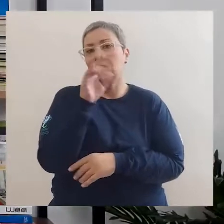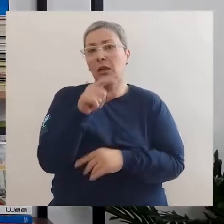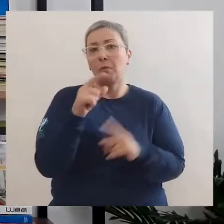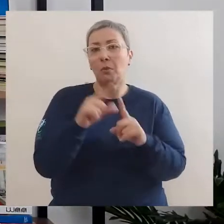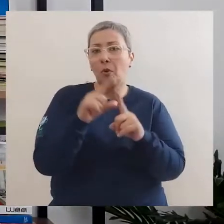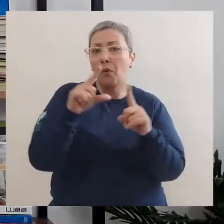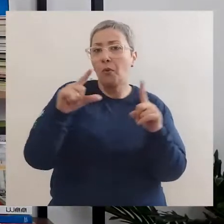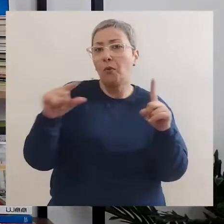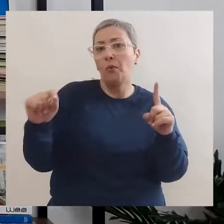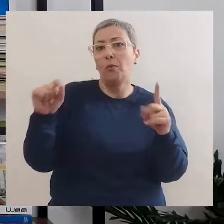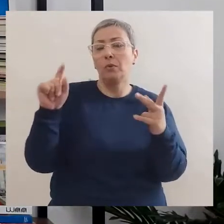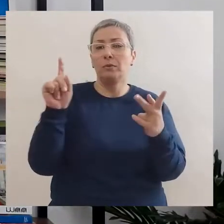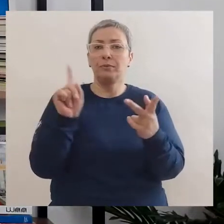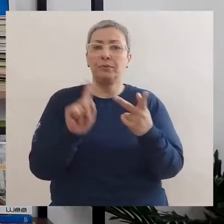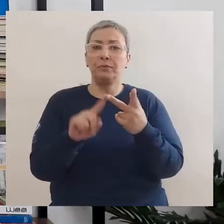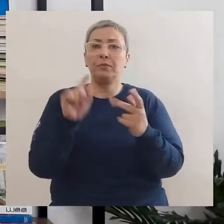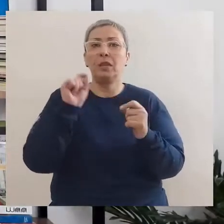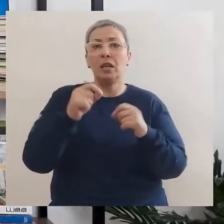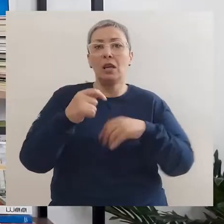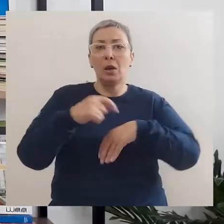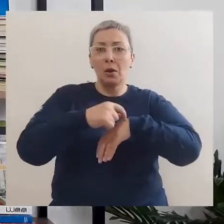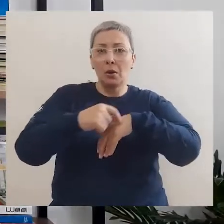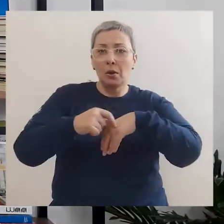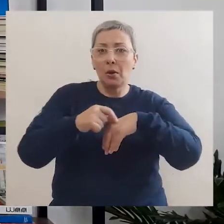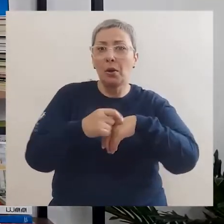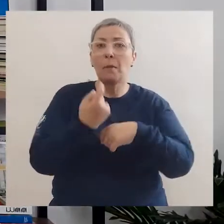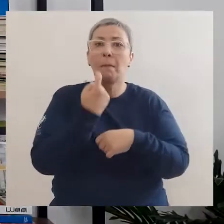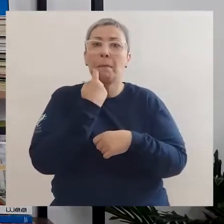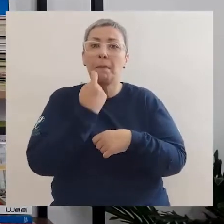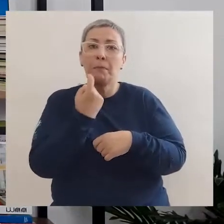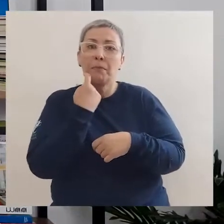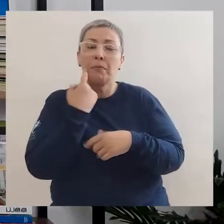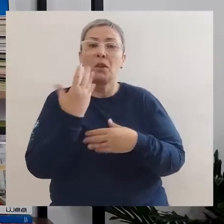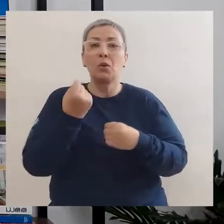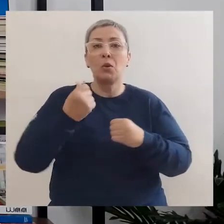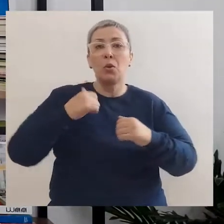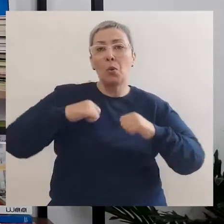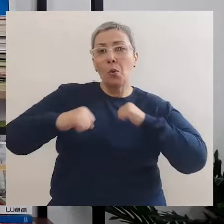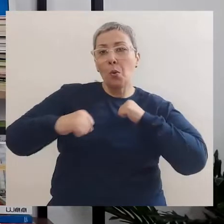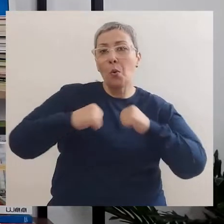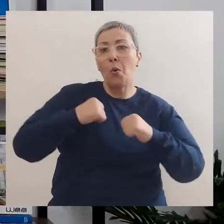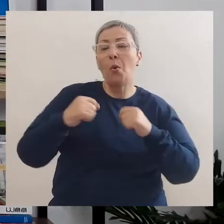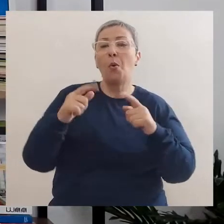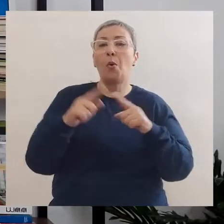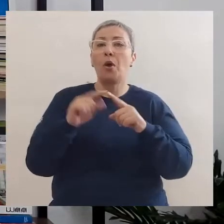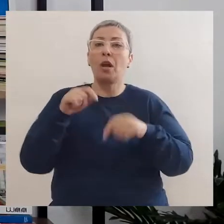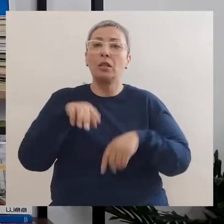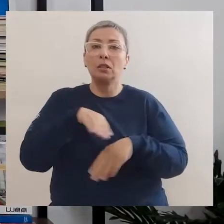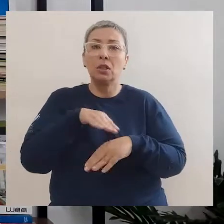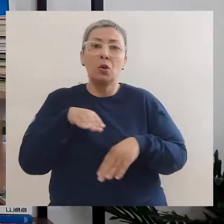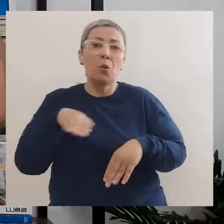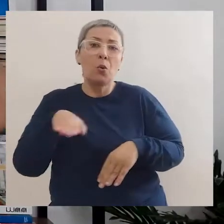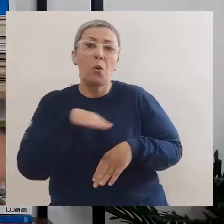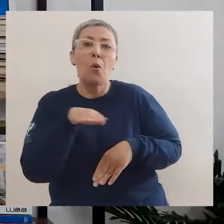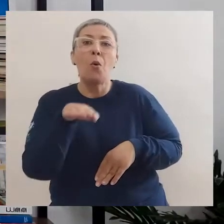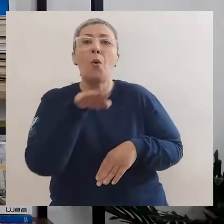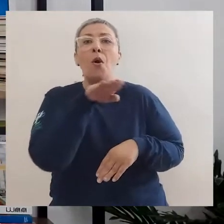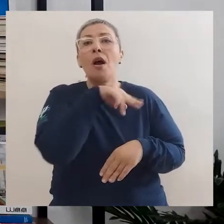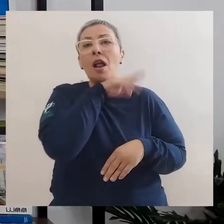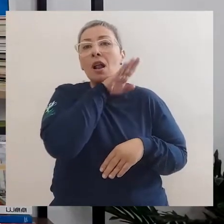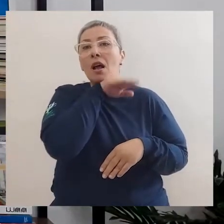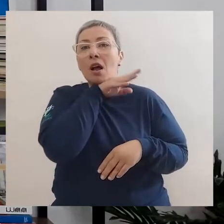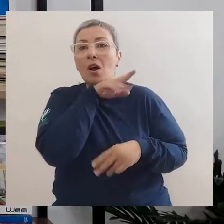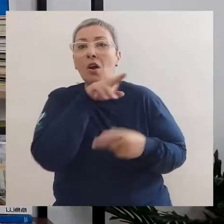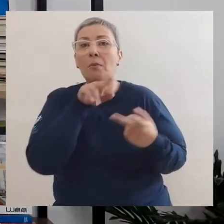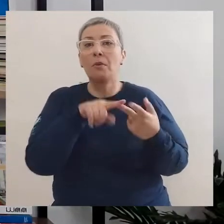elementos da natureza, por exemplo, folhas de árvores, escamas de peixes,